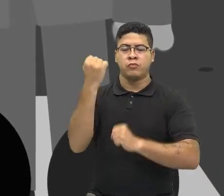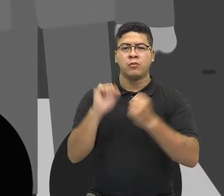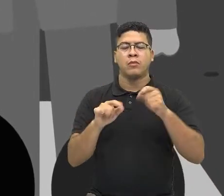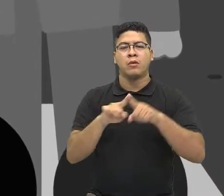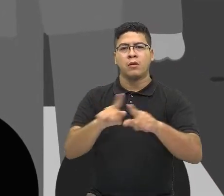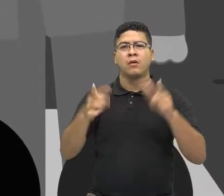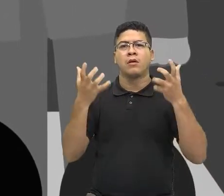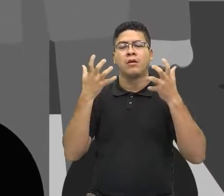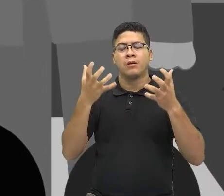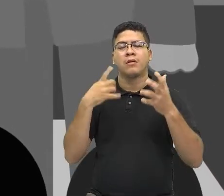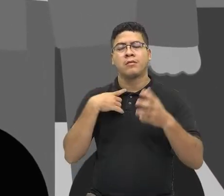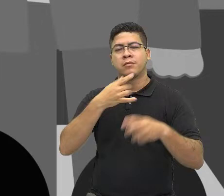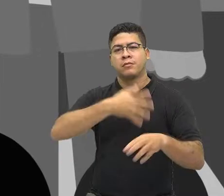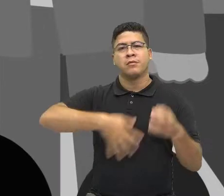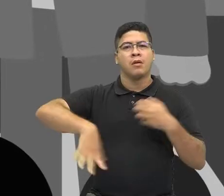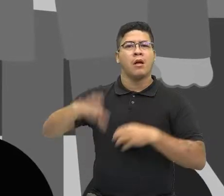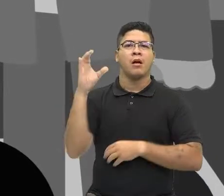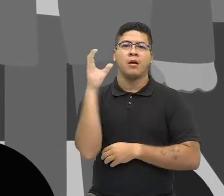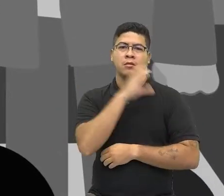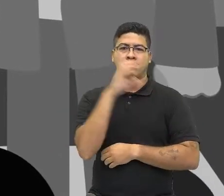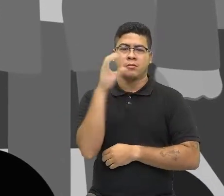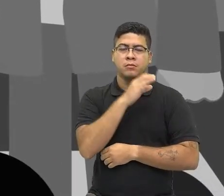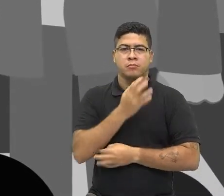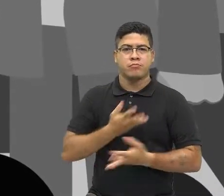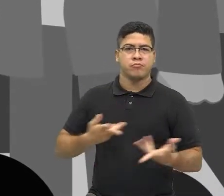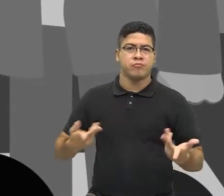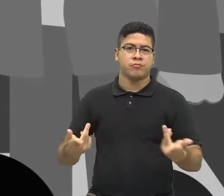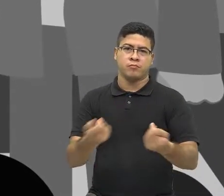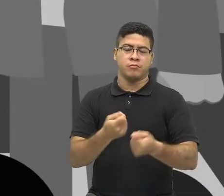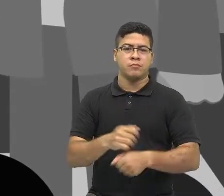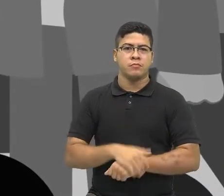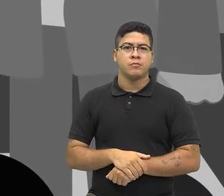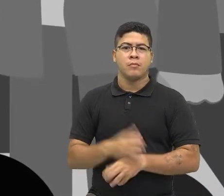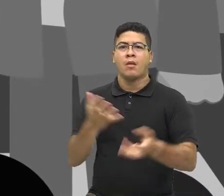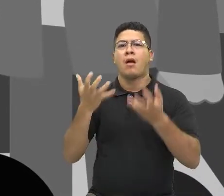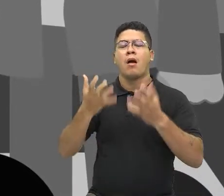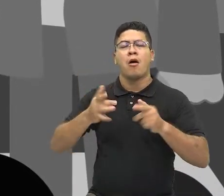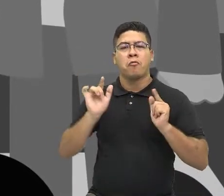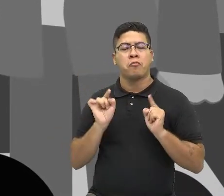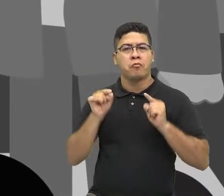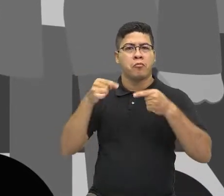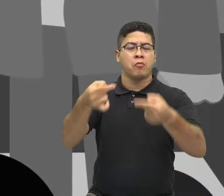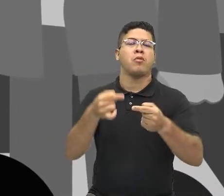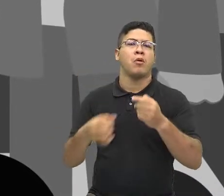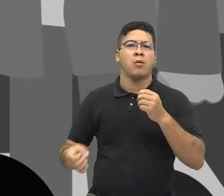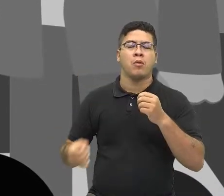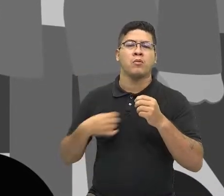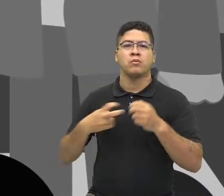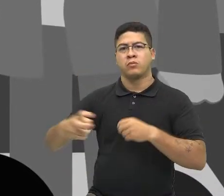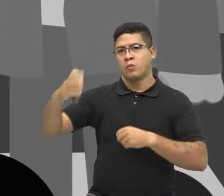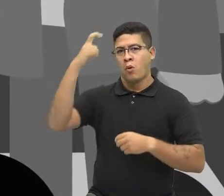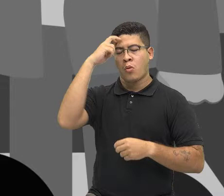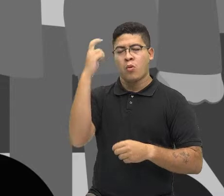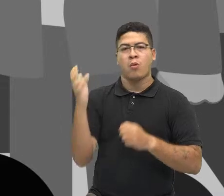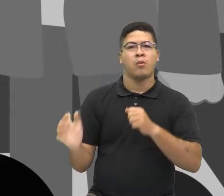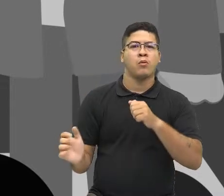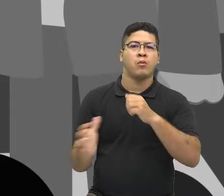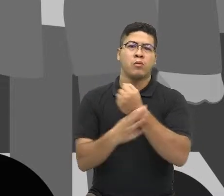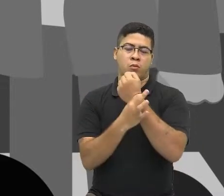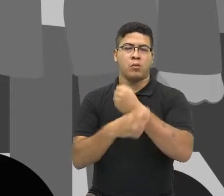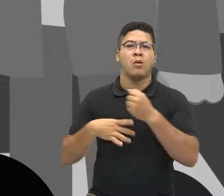de fábrica, velocidade! Queremos combater a cultura formal,